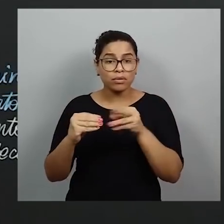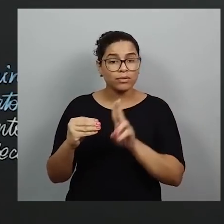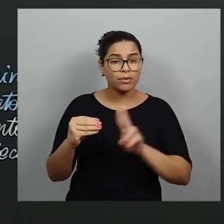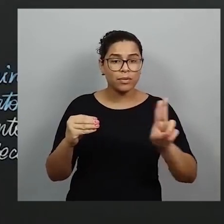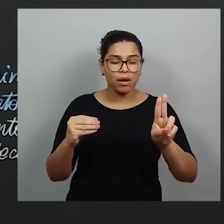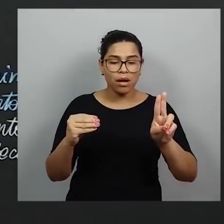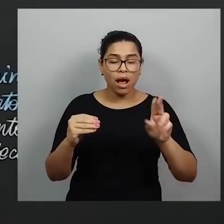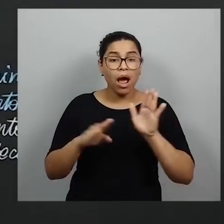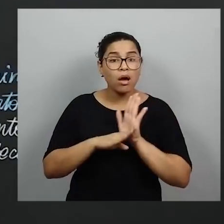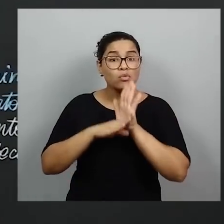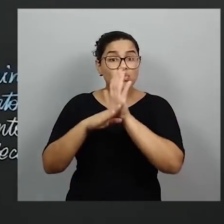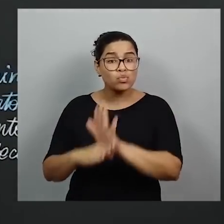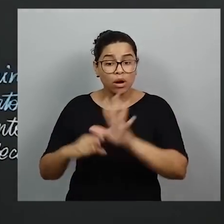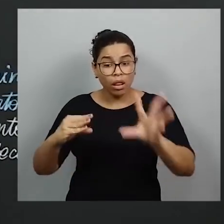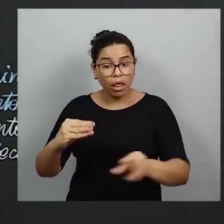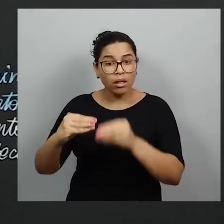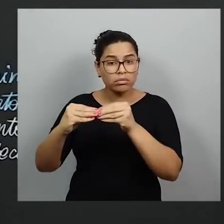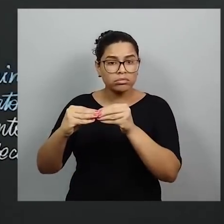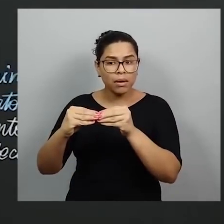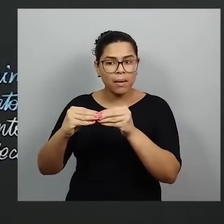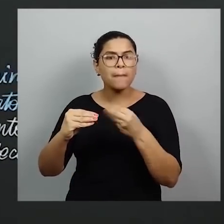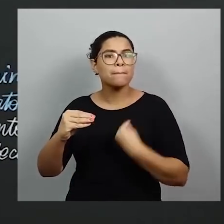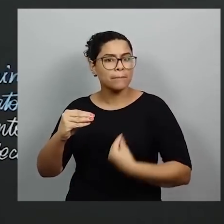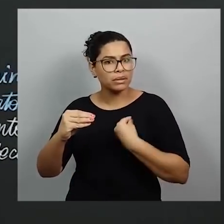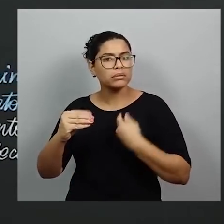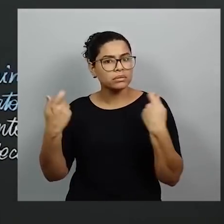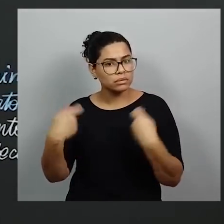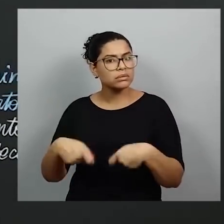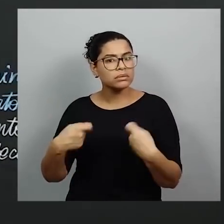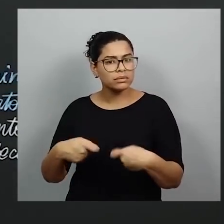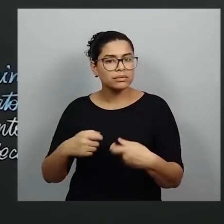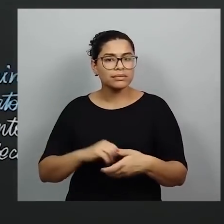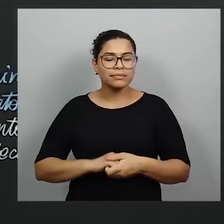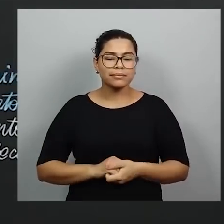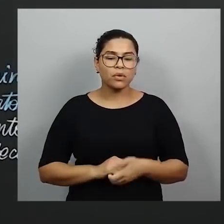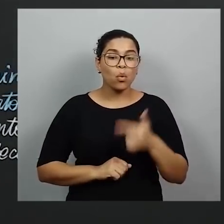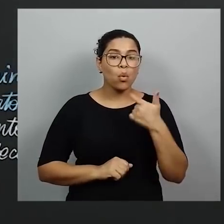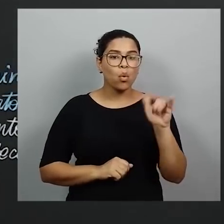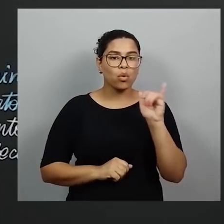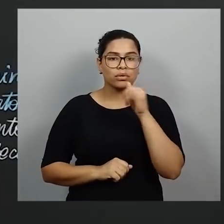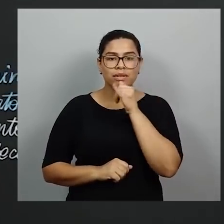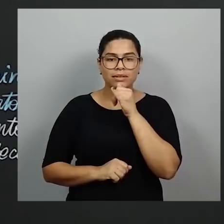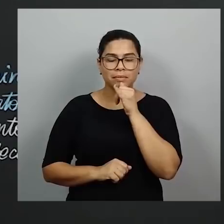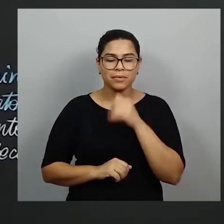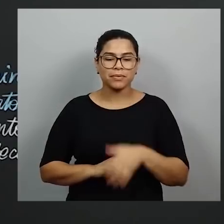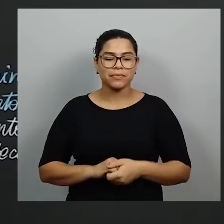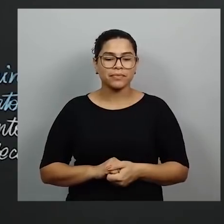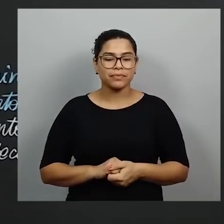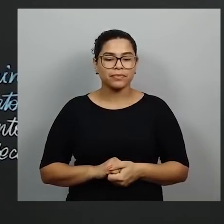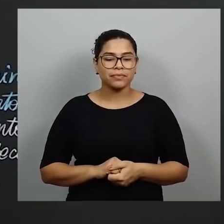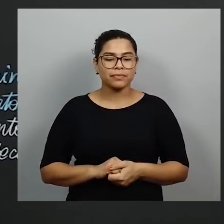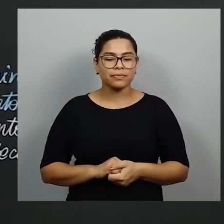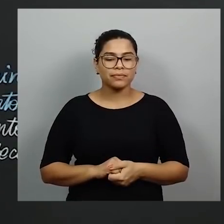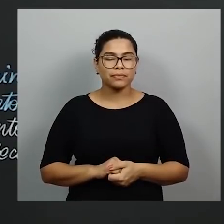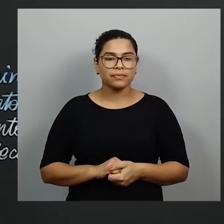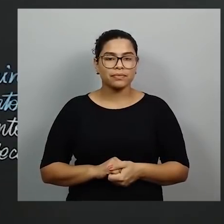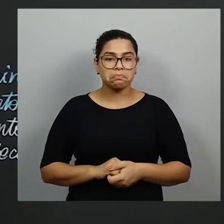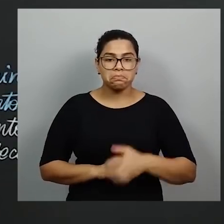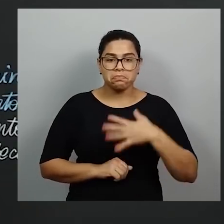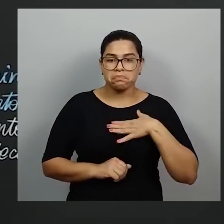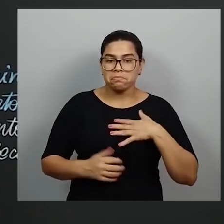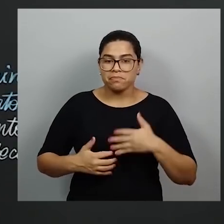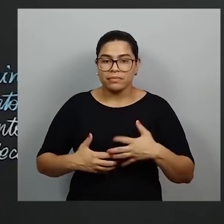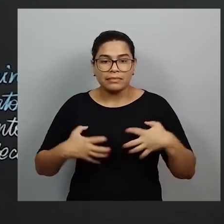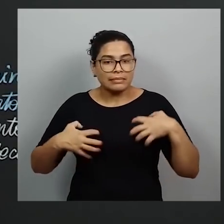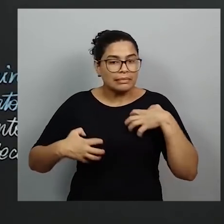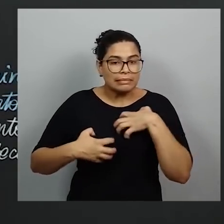nominal integra, ou seja, ele está ali presente, necessário. Olha esse outro exemplo. Estava